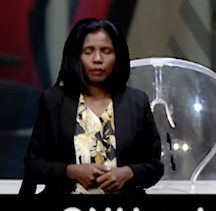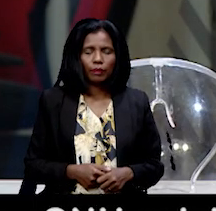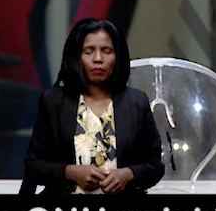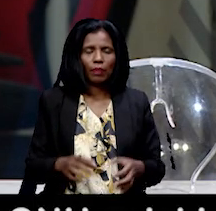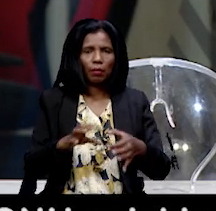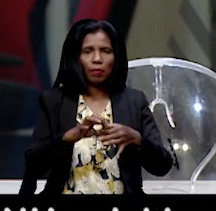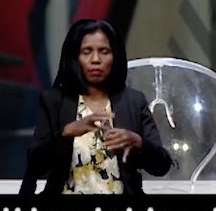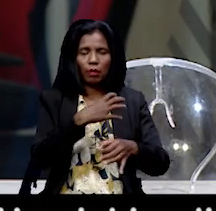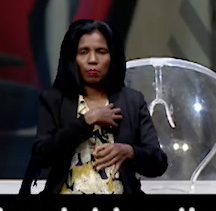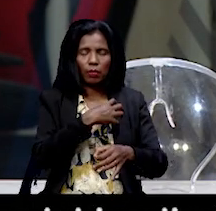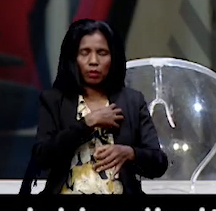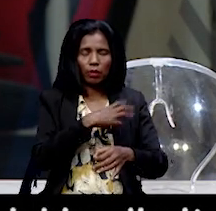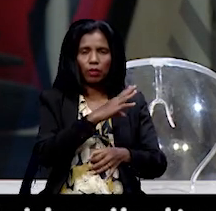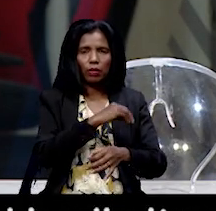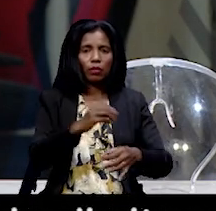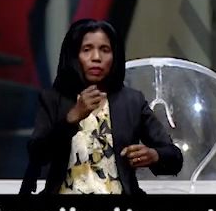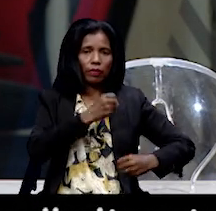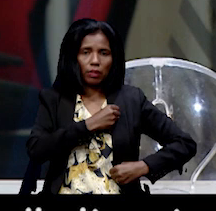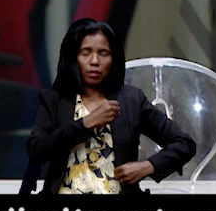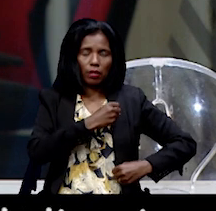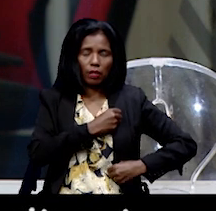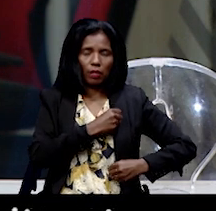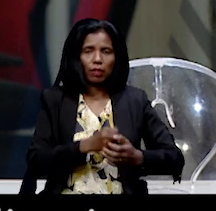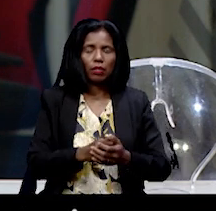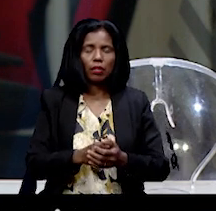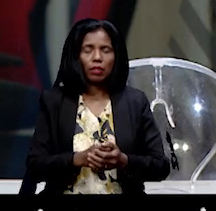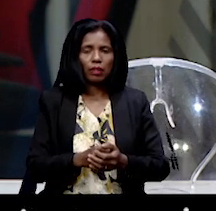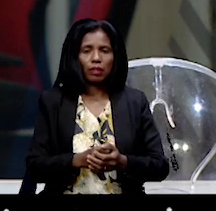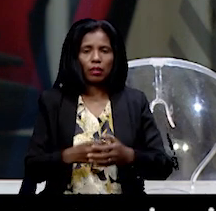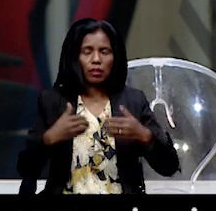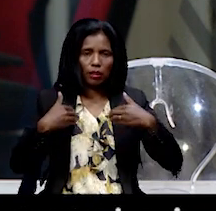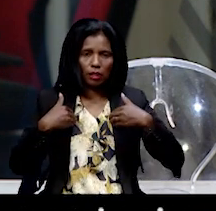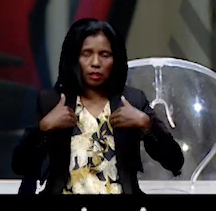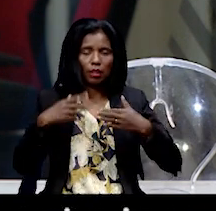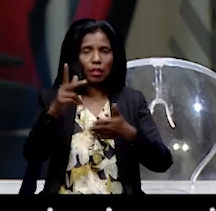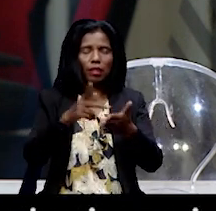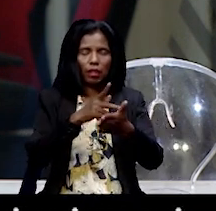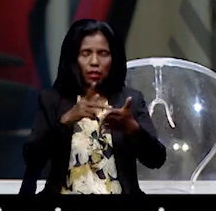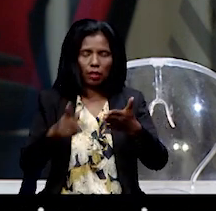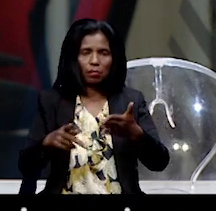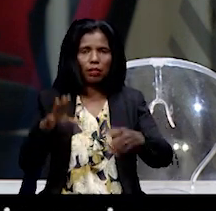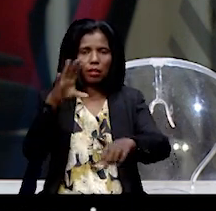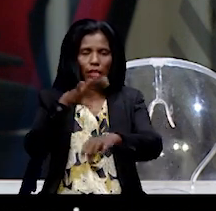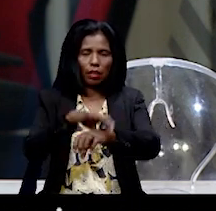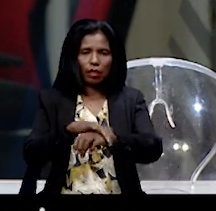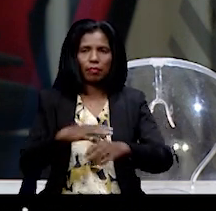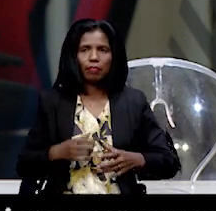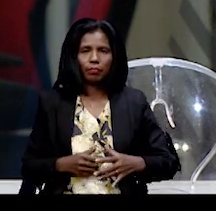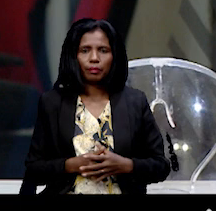Membro peniteli no FIFDTeli nebe comete crime iha fulan dezembro nilaran se captura.